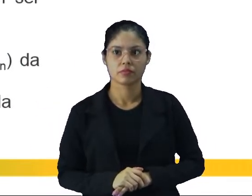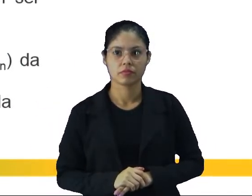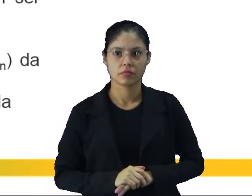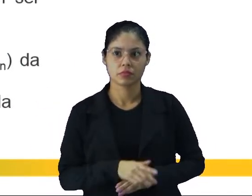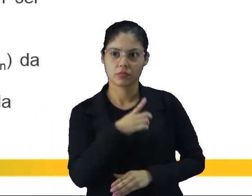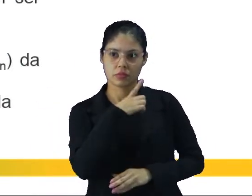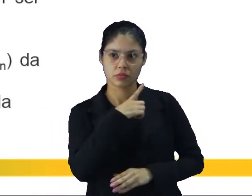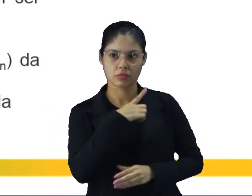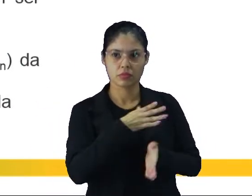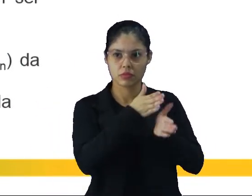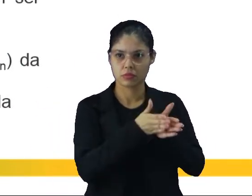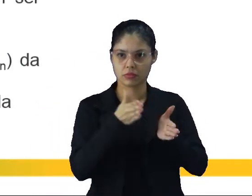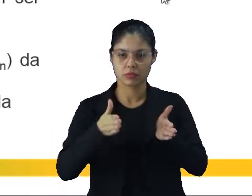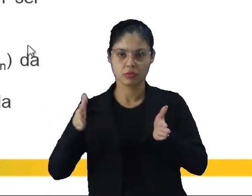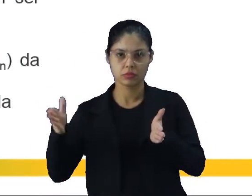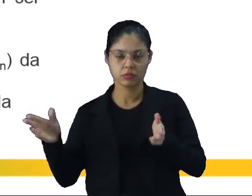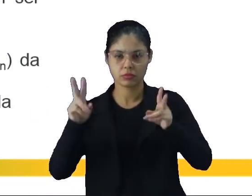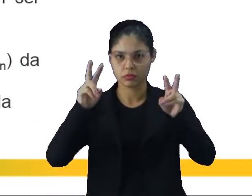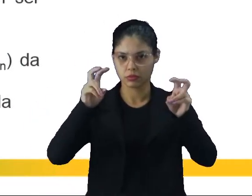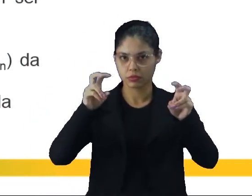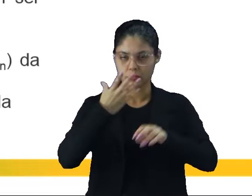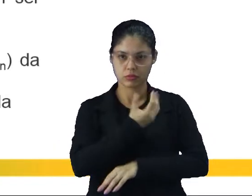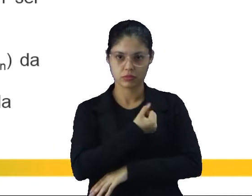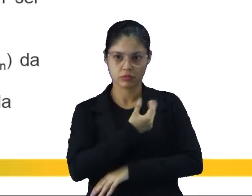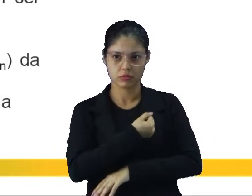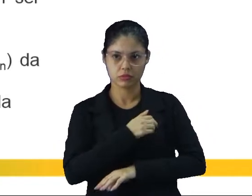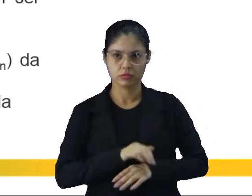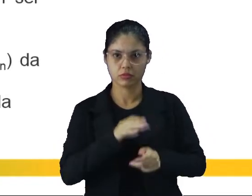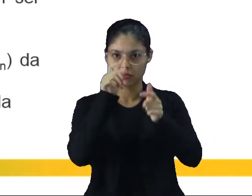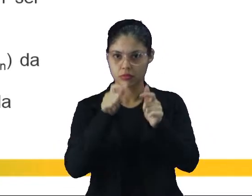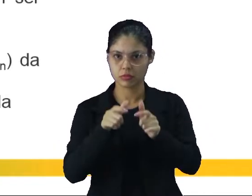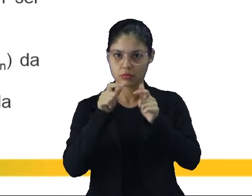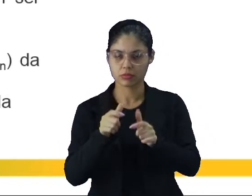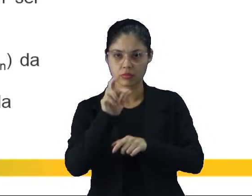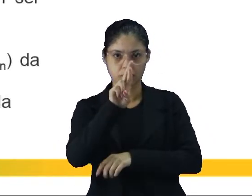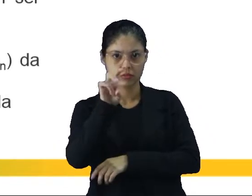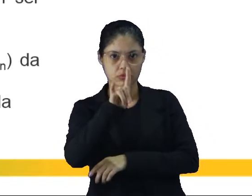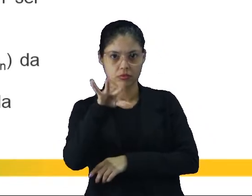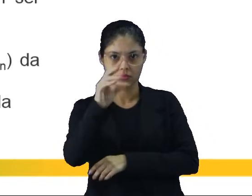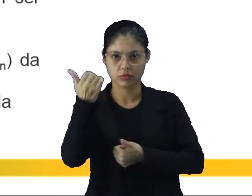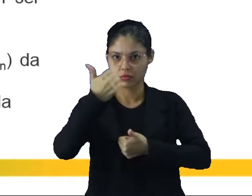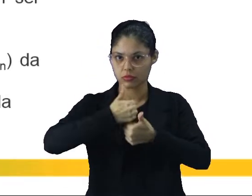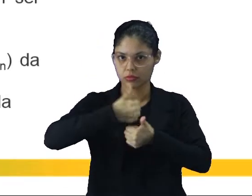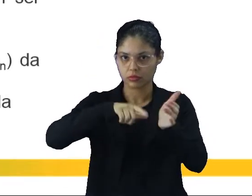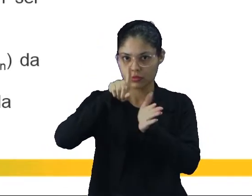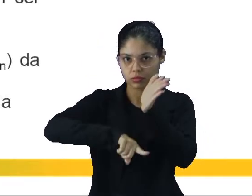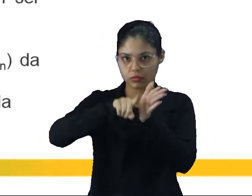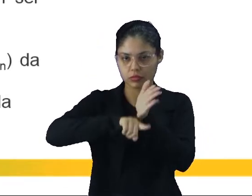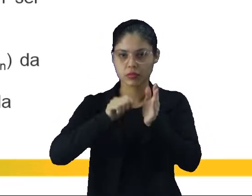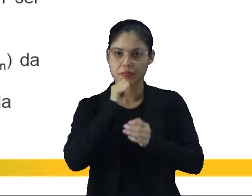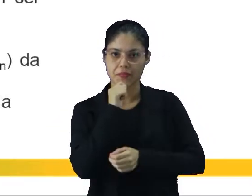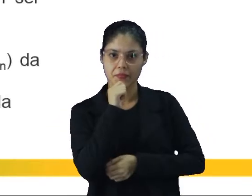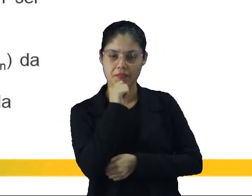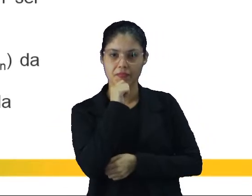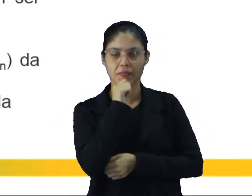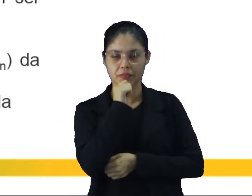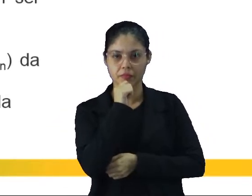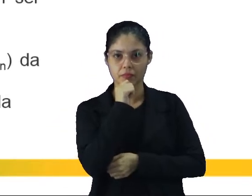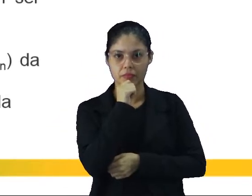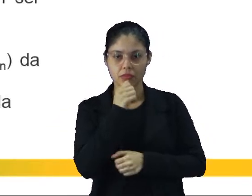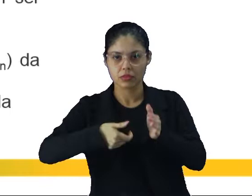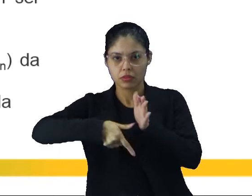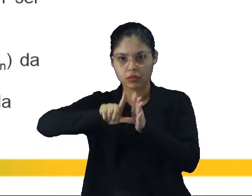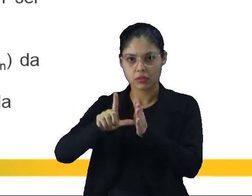eu vou ter uma sequência de termos, de números, tá? Onde essa razão é a subtração do termo posterior